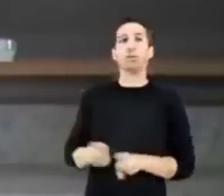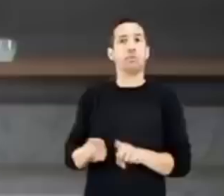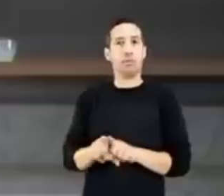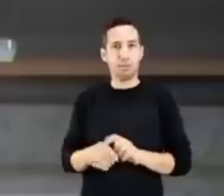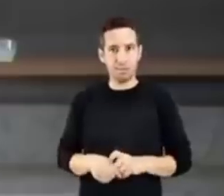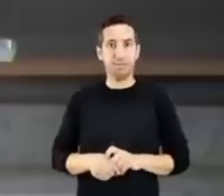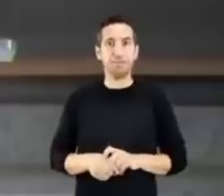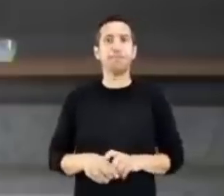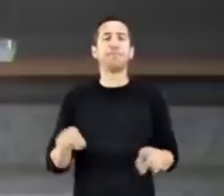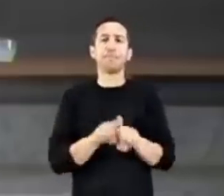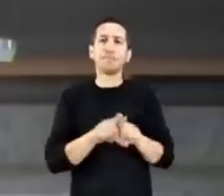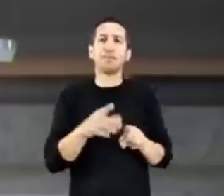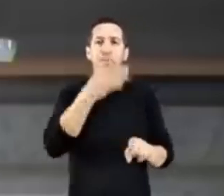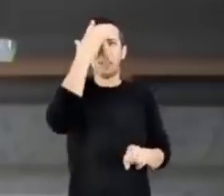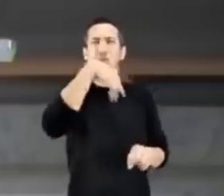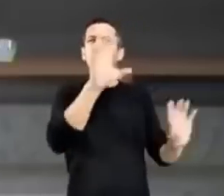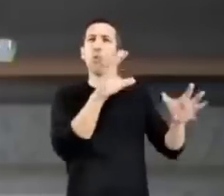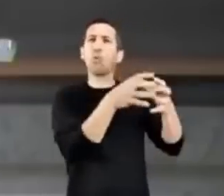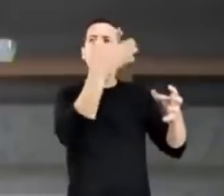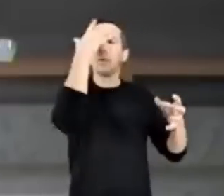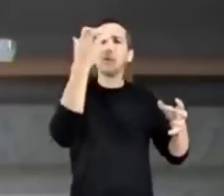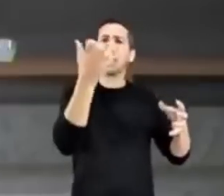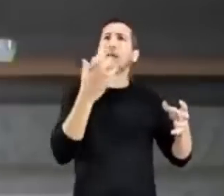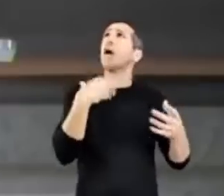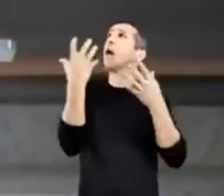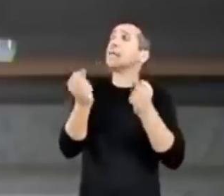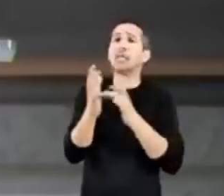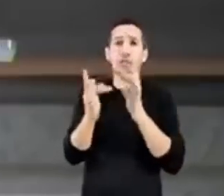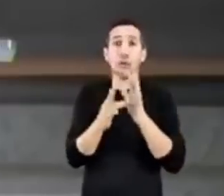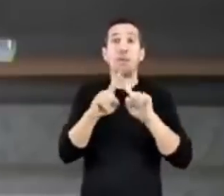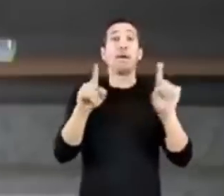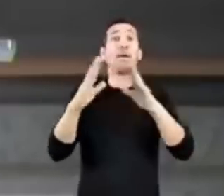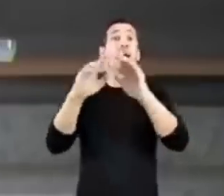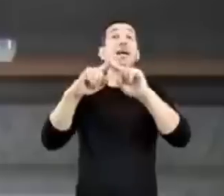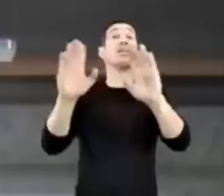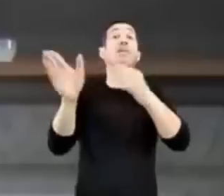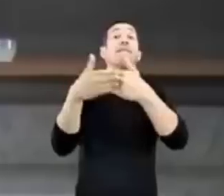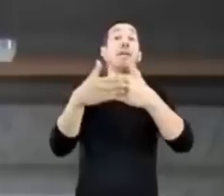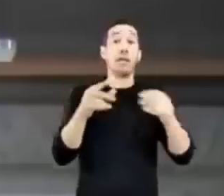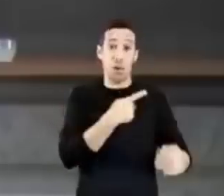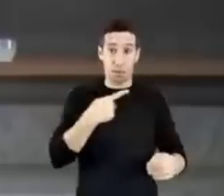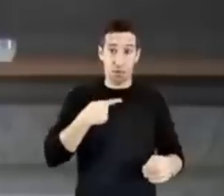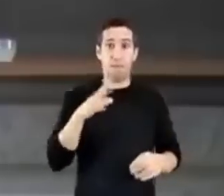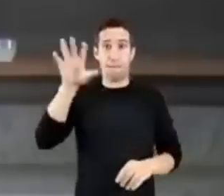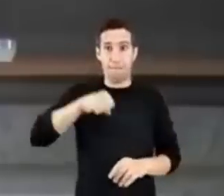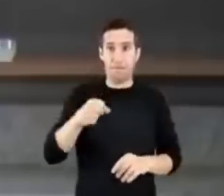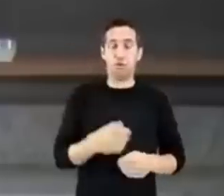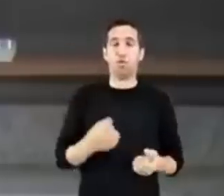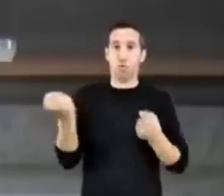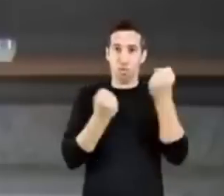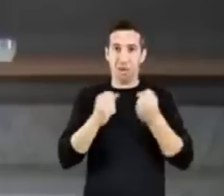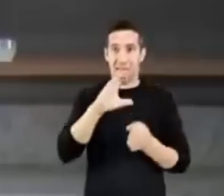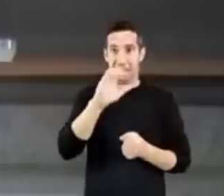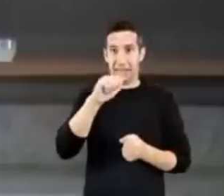diante da pandemia não podia né porque os tempos Estavam todos fechados sabe o que esse pastor fez pegou uma caminhonete botão batistério na